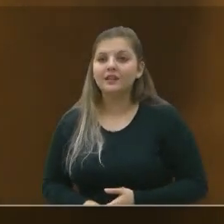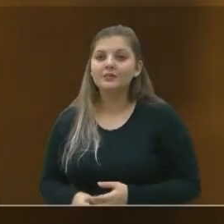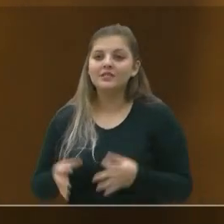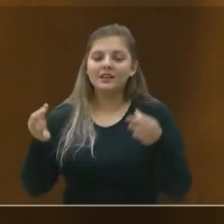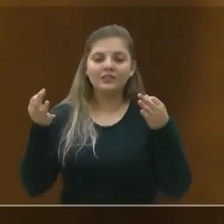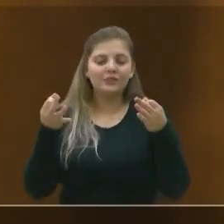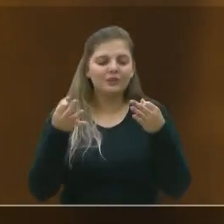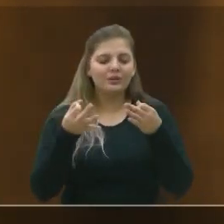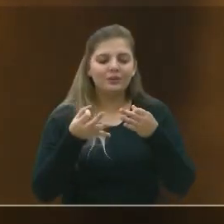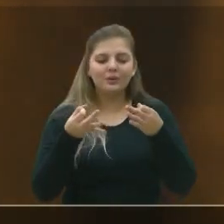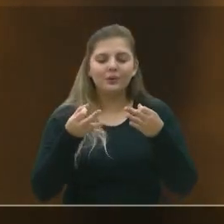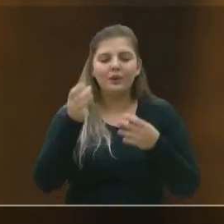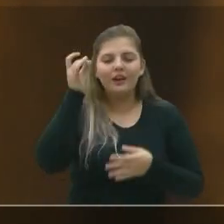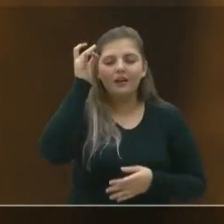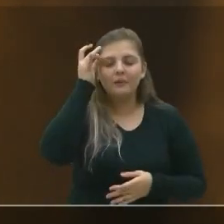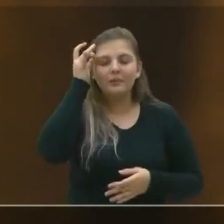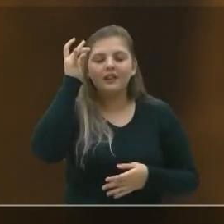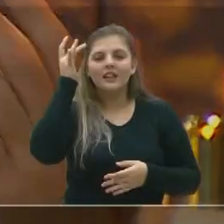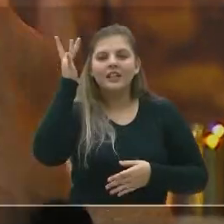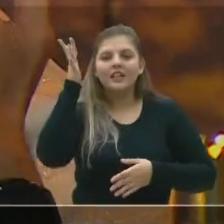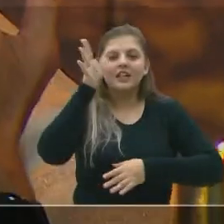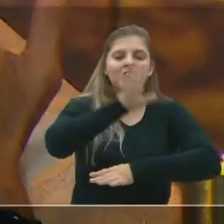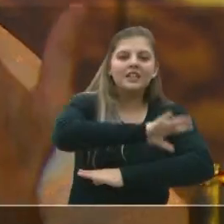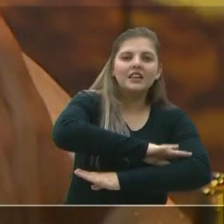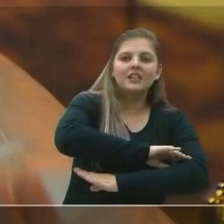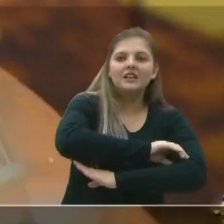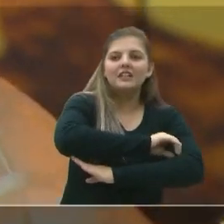Tão certo como